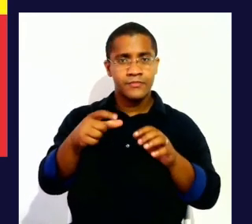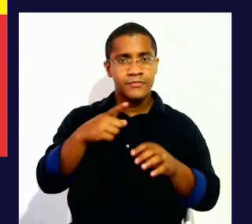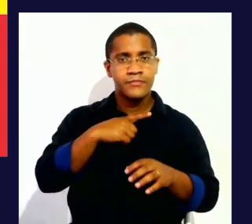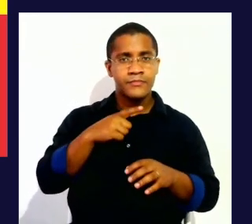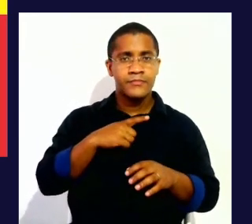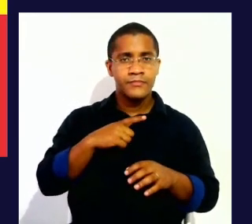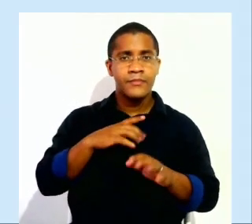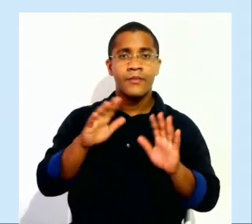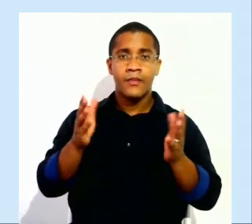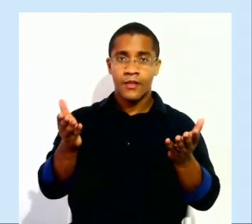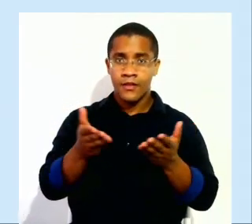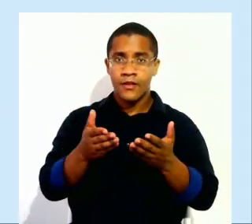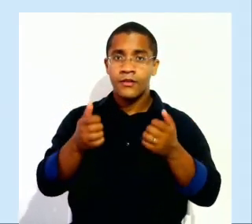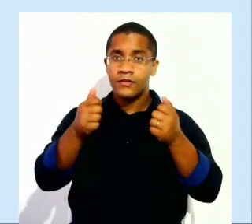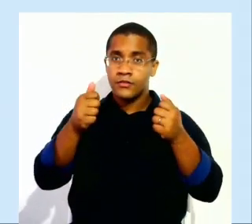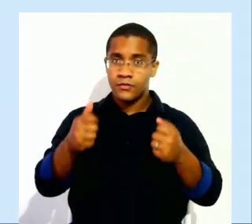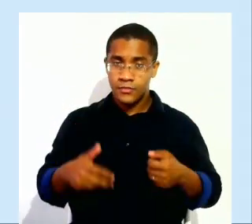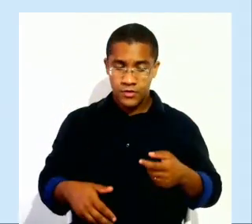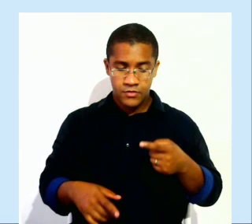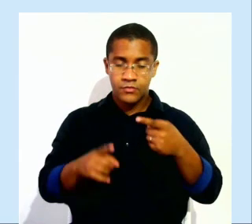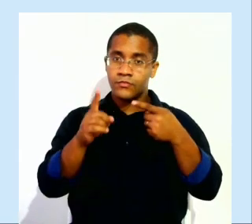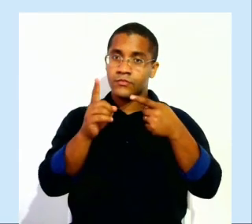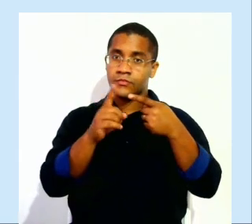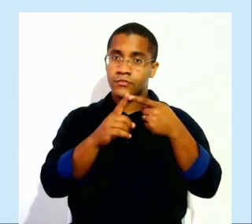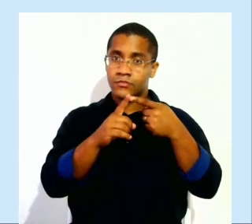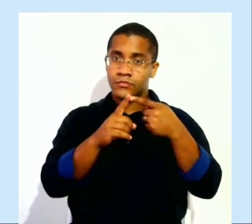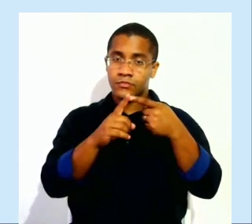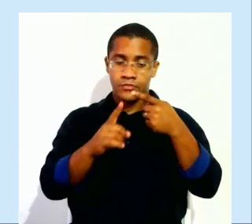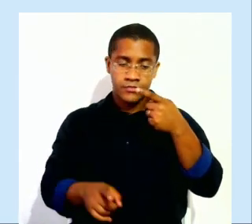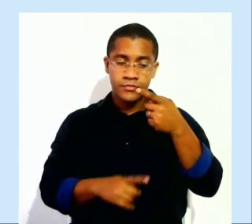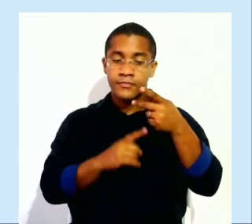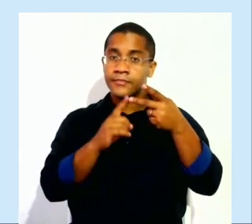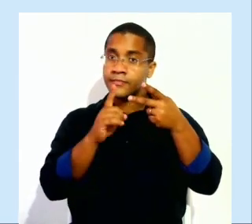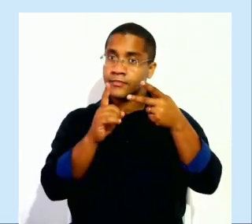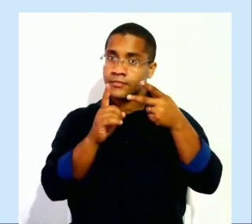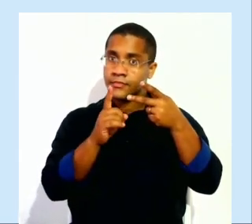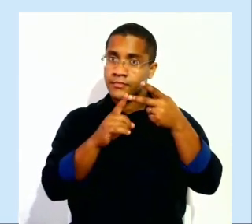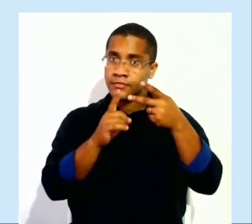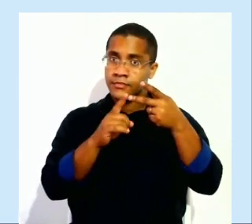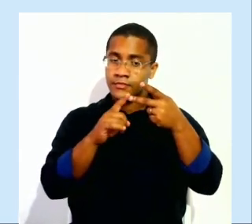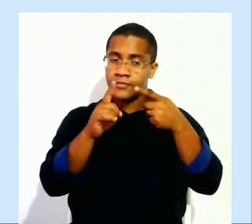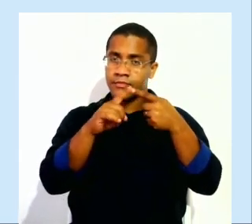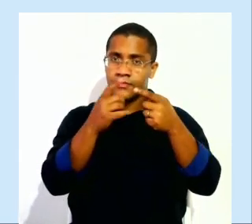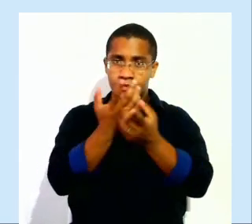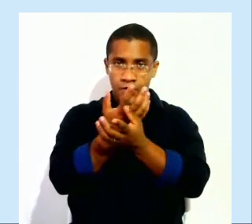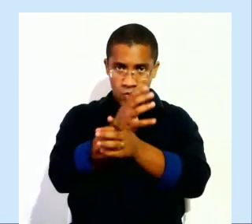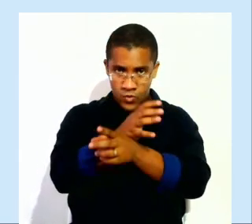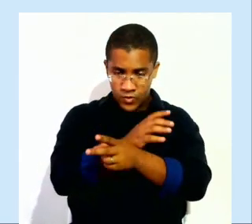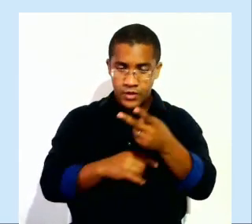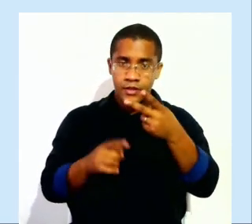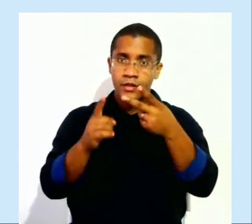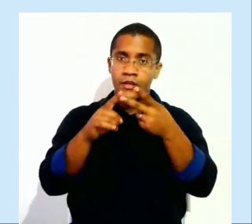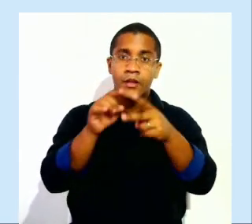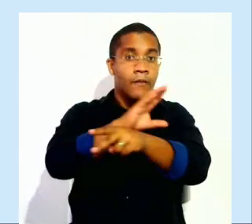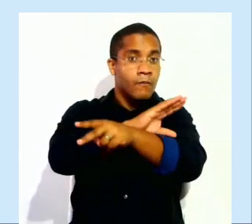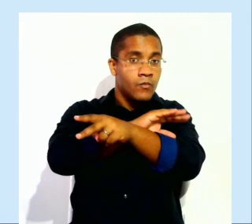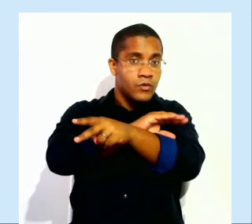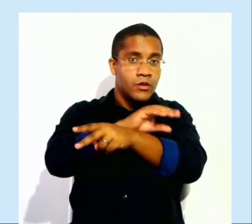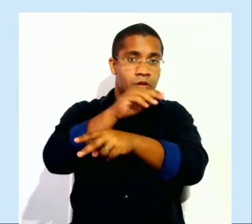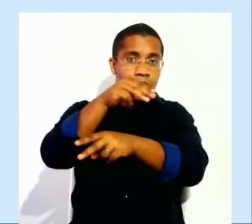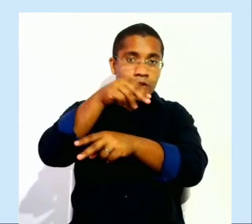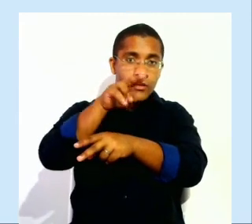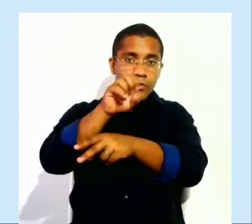mão. Eu falei para vocês sobre o sistema esquelético. Agora eu estou falando sobre o sistema muscular, que